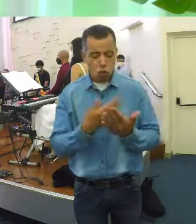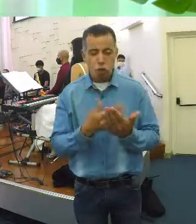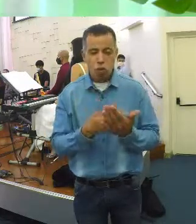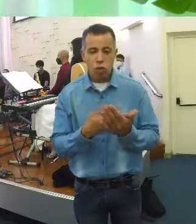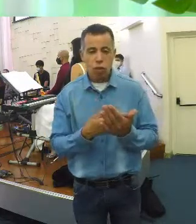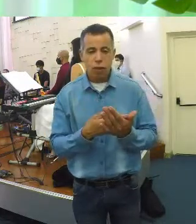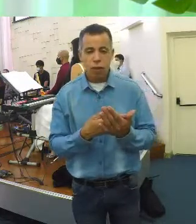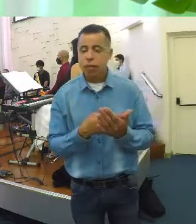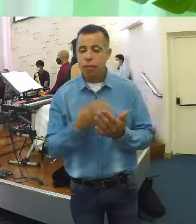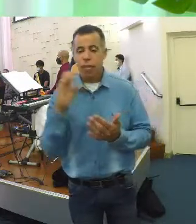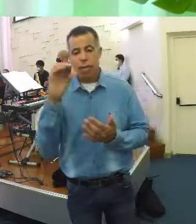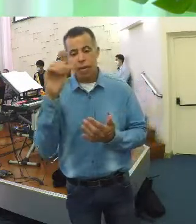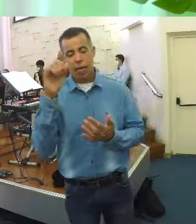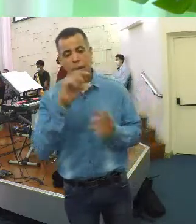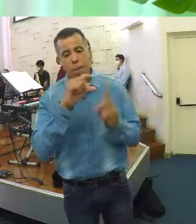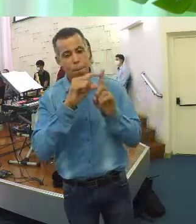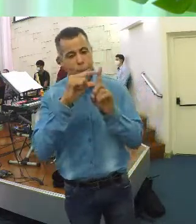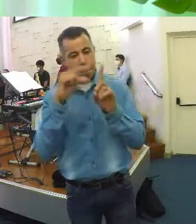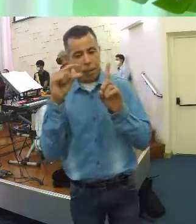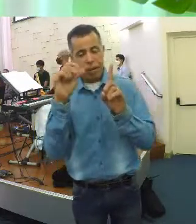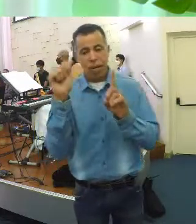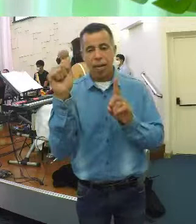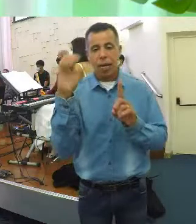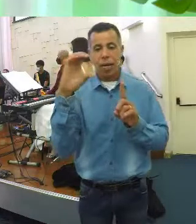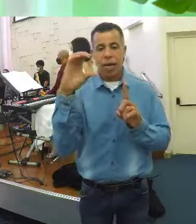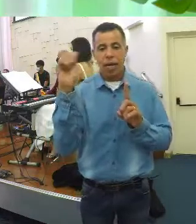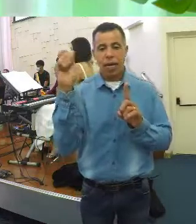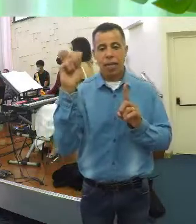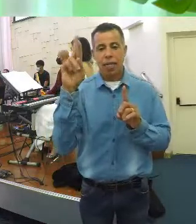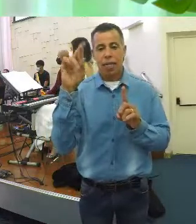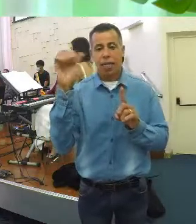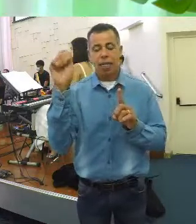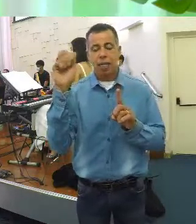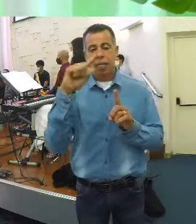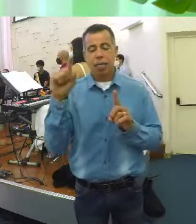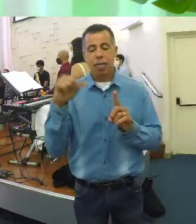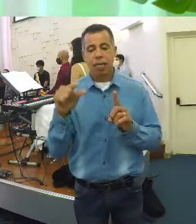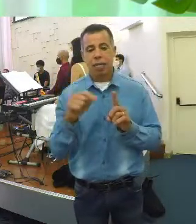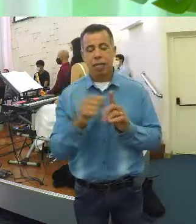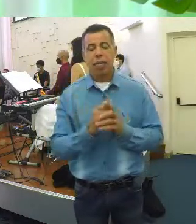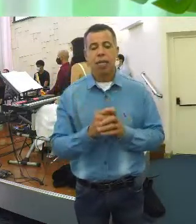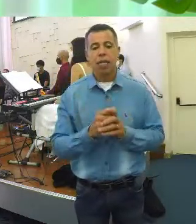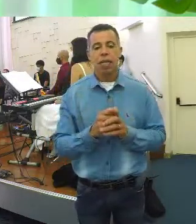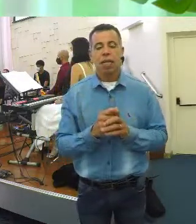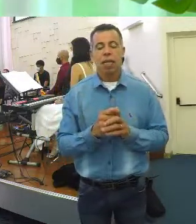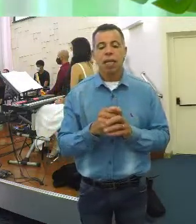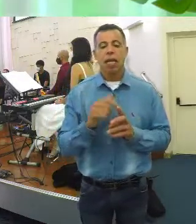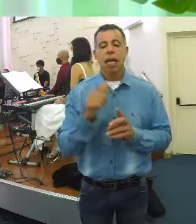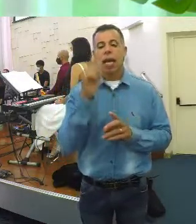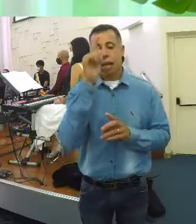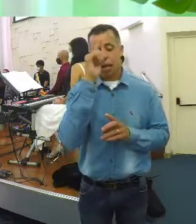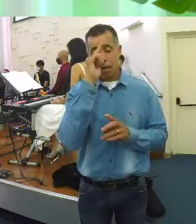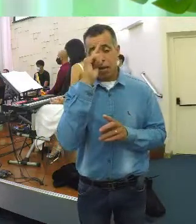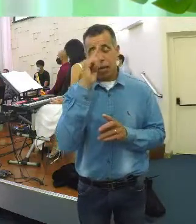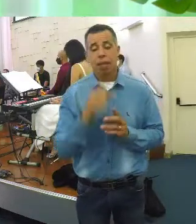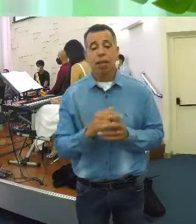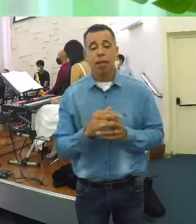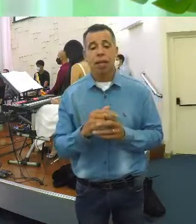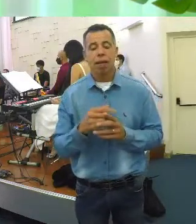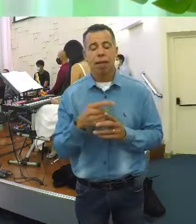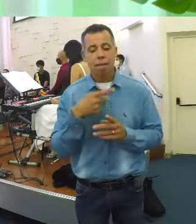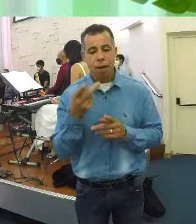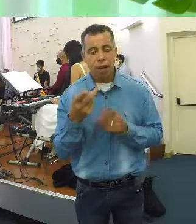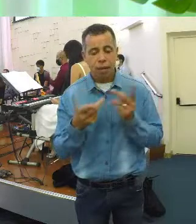de charis nesse versículo 52, o léxico da língua grega me disse o seguinte, que